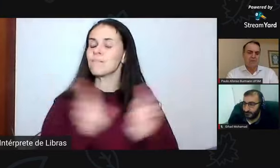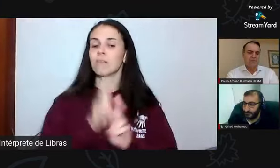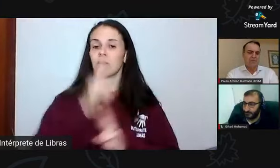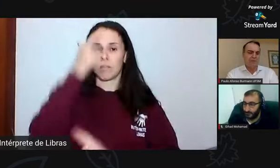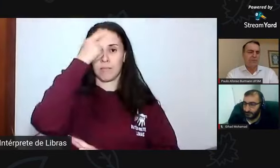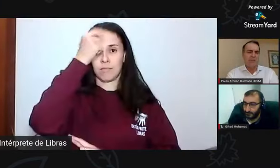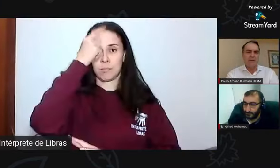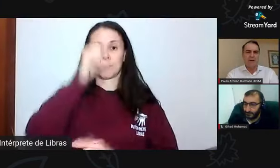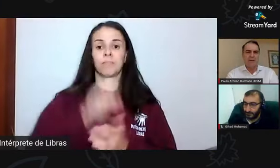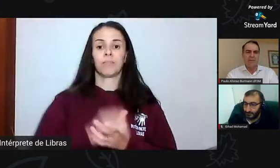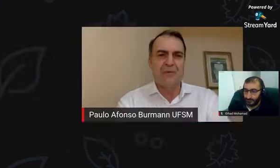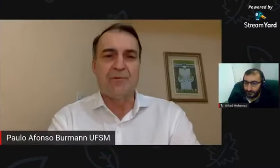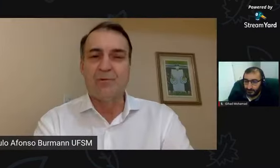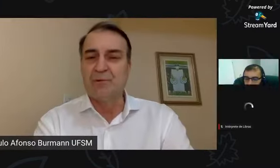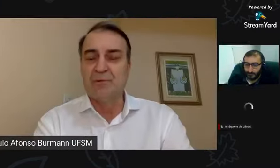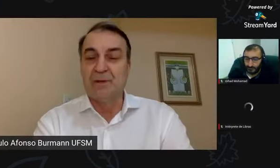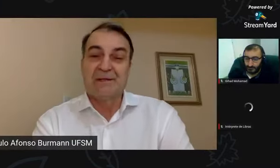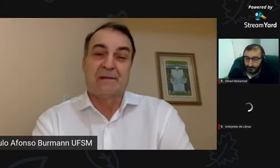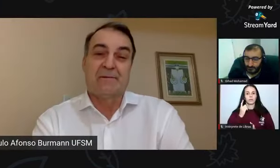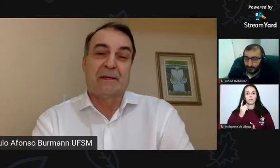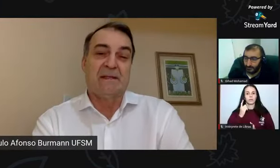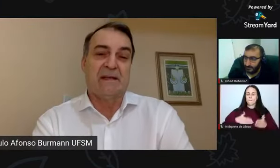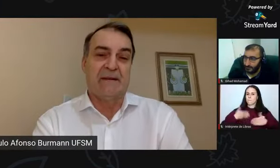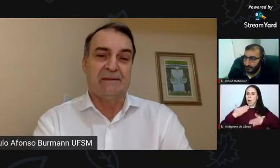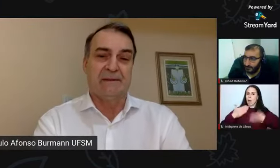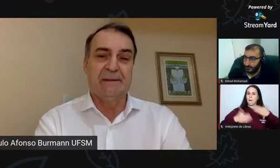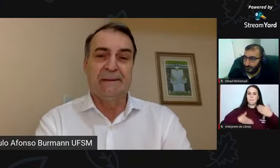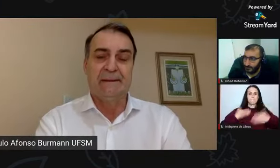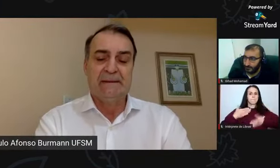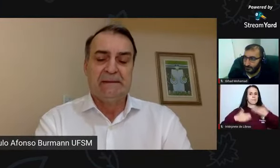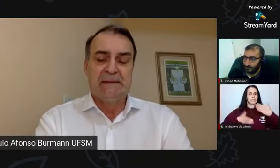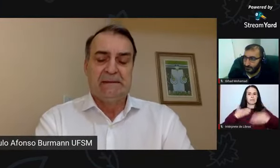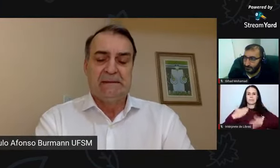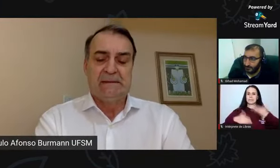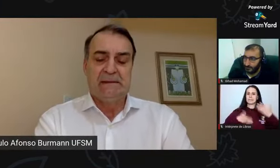Isso provocou um abalo profundo numa gestão que iniciava,